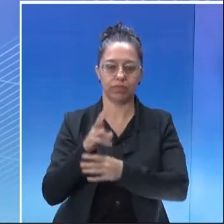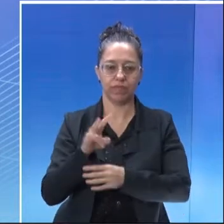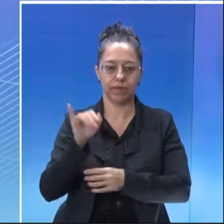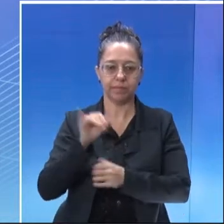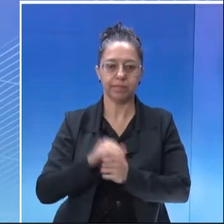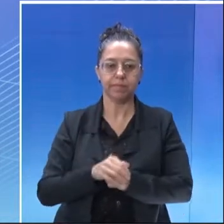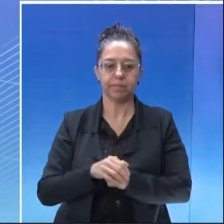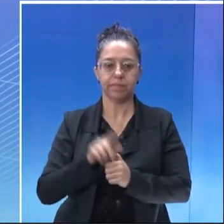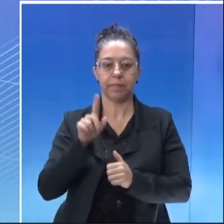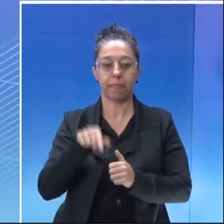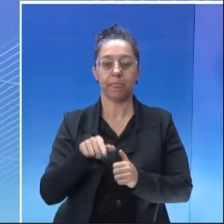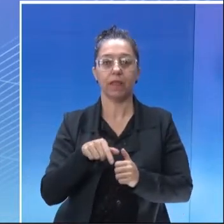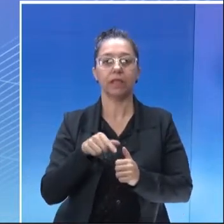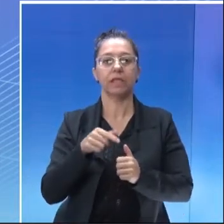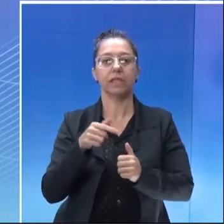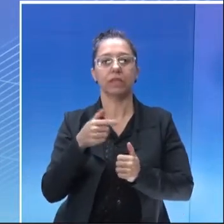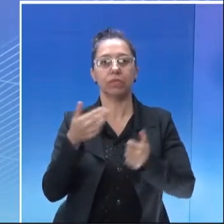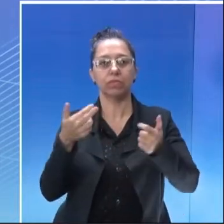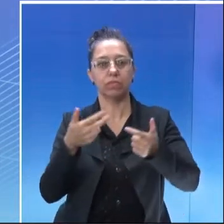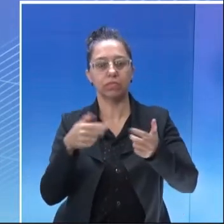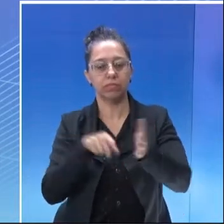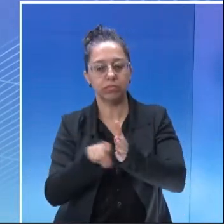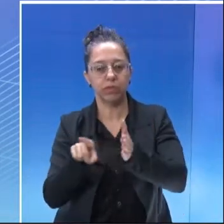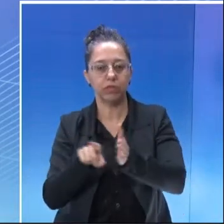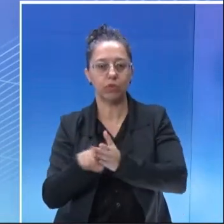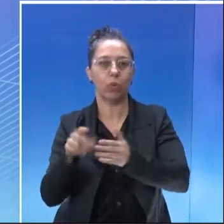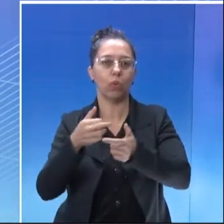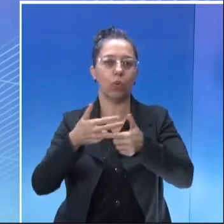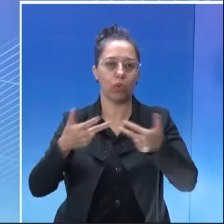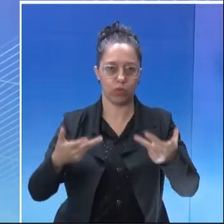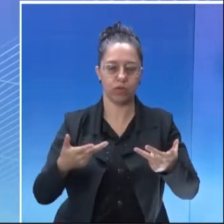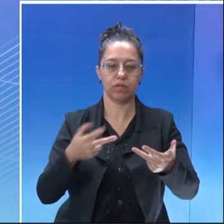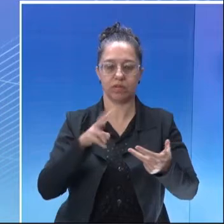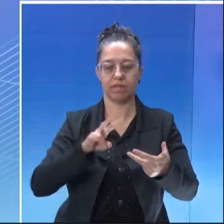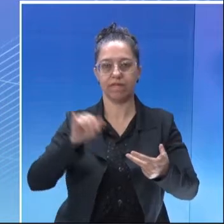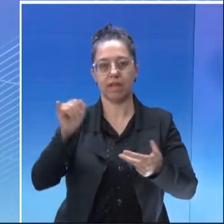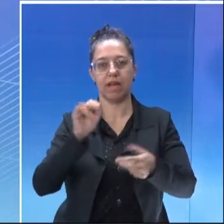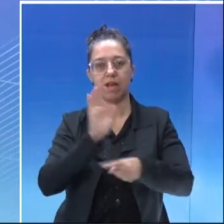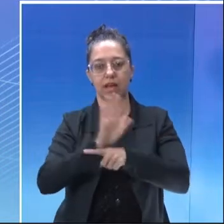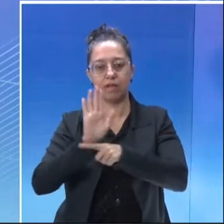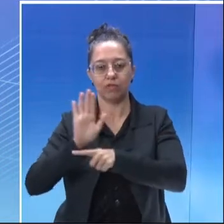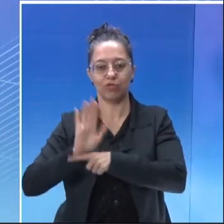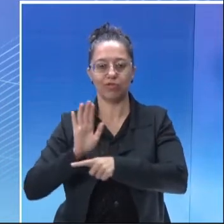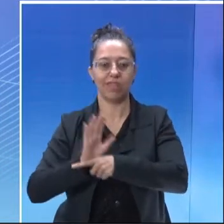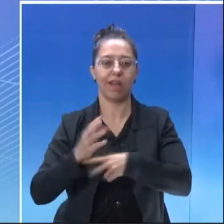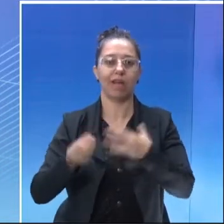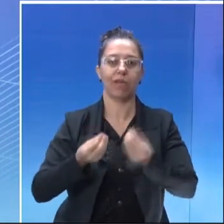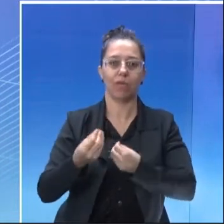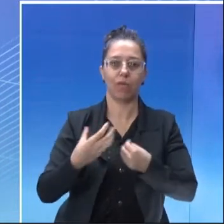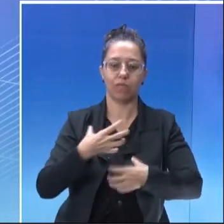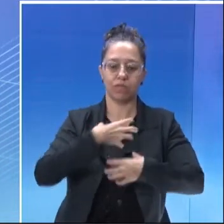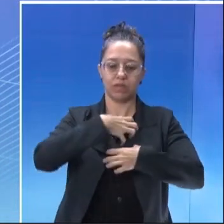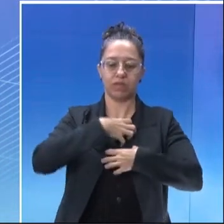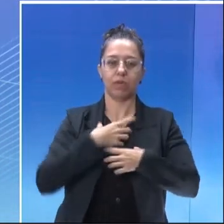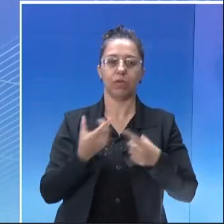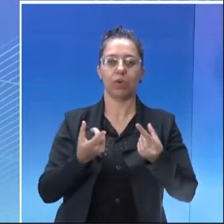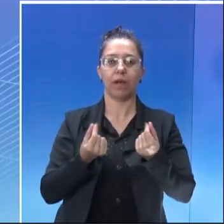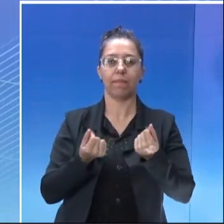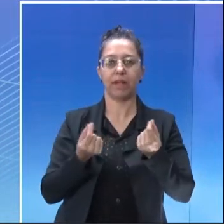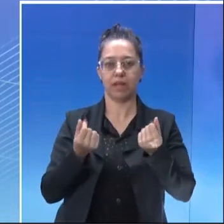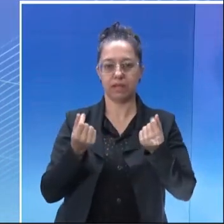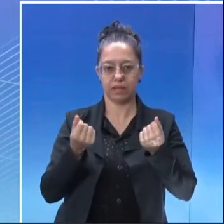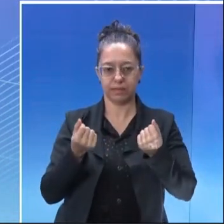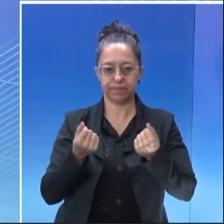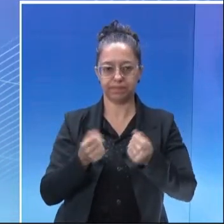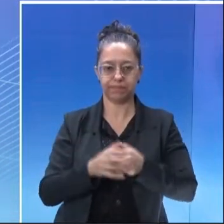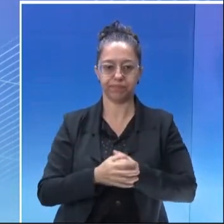é pautada em questões que vão ajudar muito ao capitalismo. O Max Weber escreveu A Ética Protestante e o Espírito do Capitalismo.